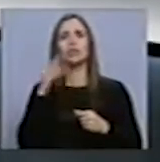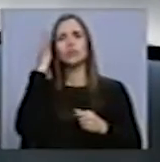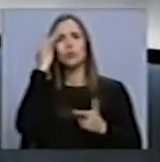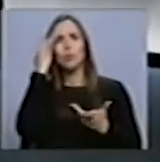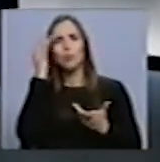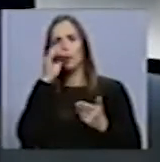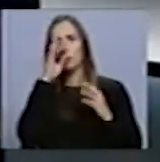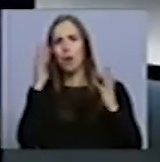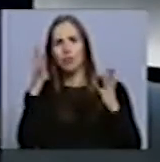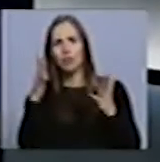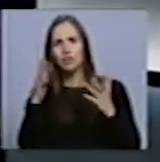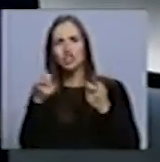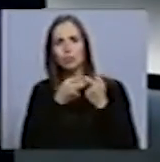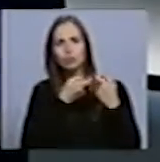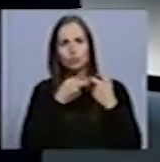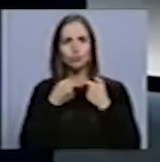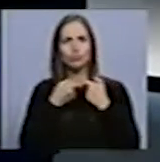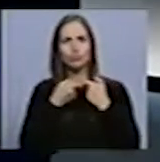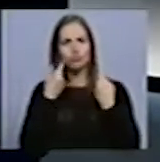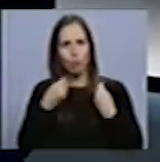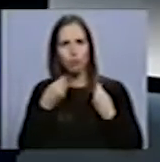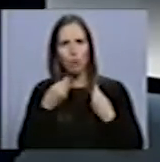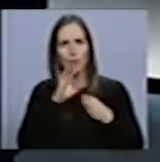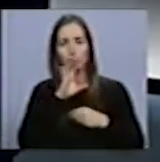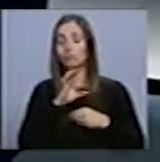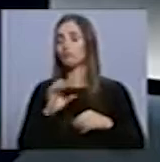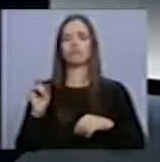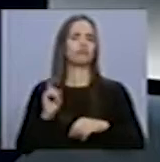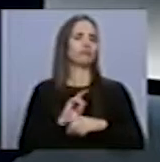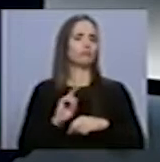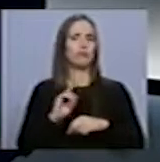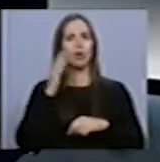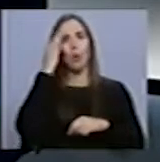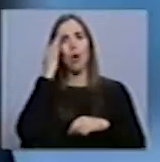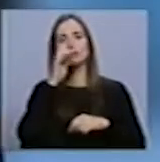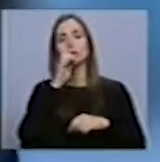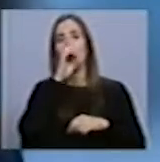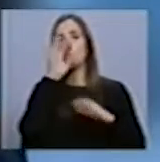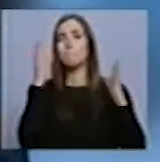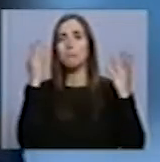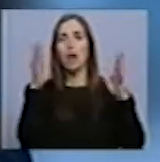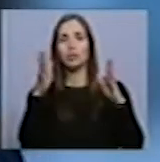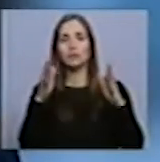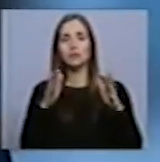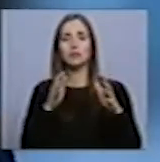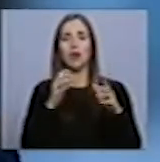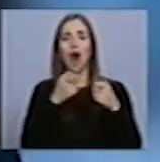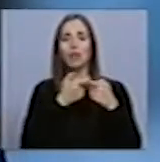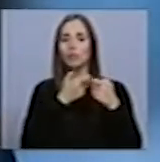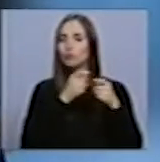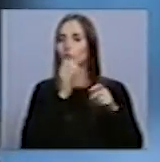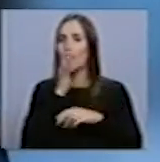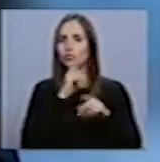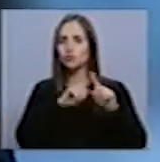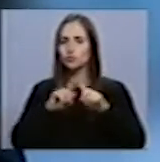próprio isso eu acho que isto há um desequilíbrio claro né na floresta portuguesa e as espécies entre áreas florestais estão a ser tomadas algumas